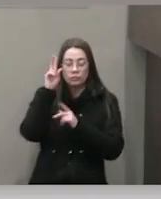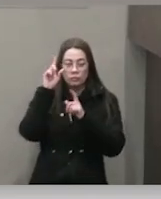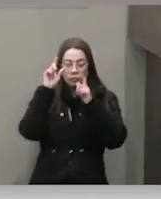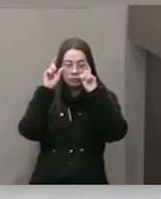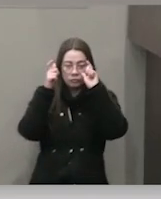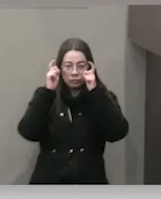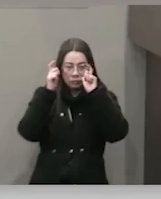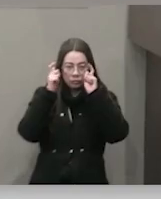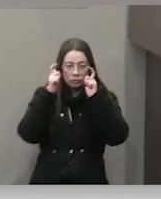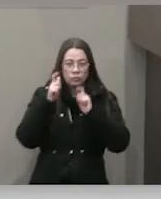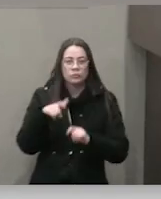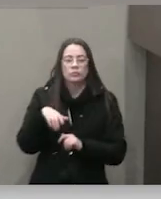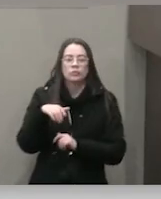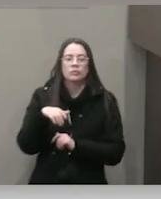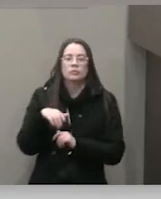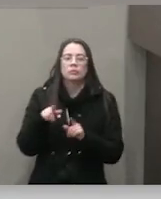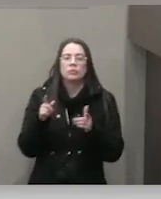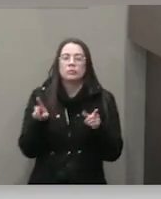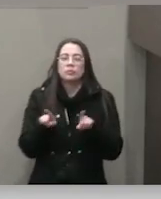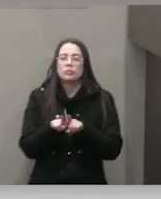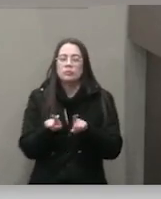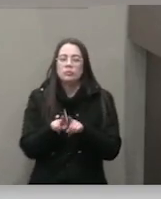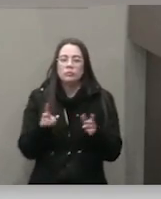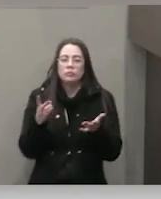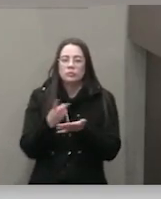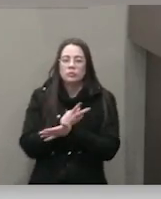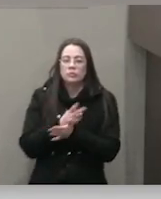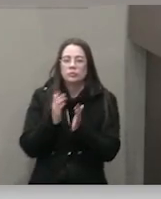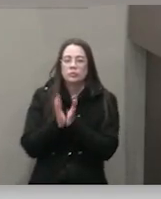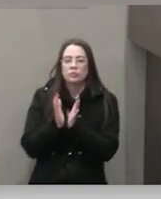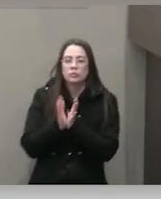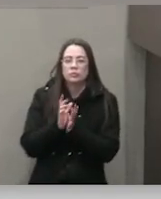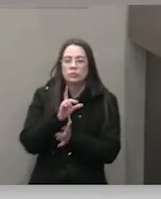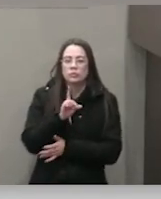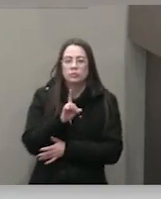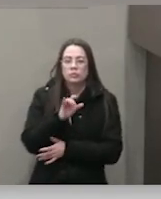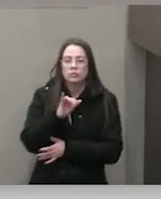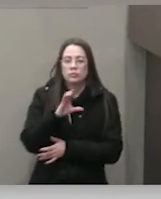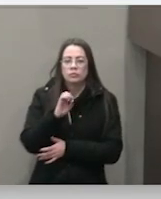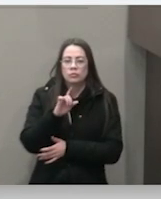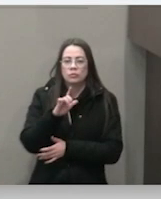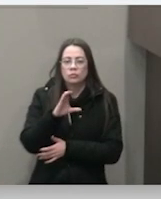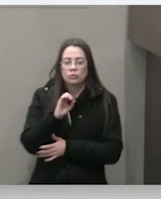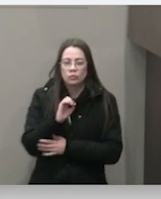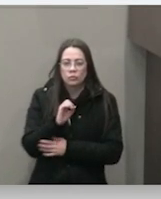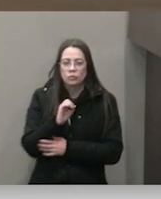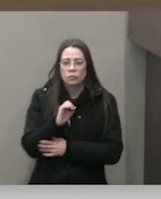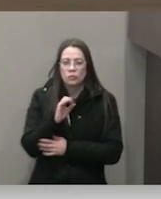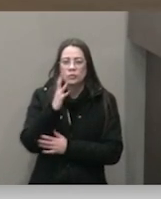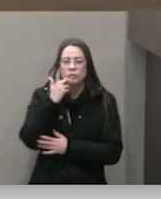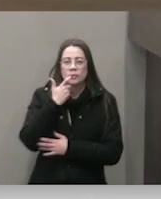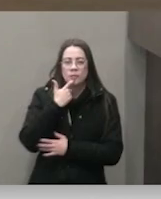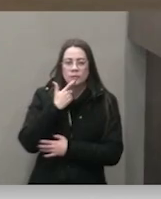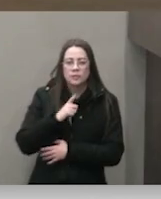ocorrência atendida pelo meu colega Diogo e pelo